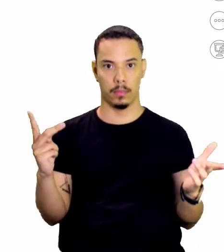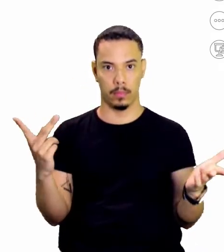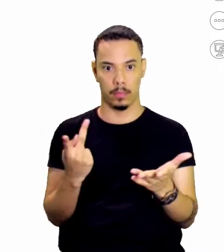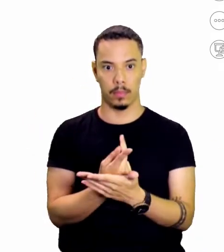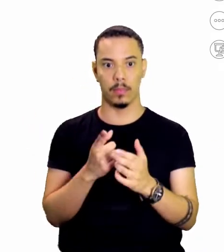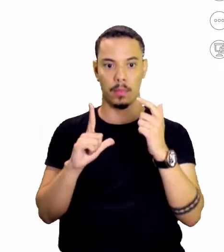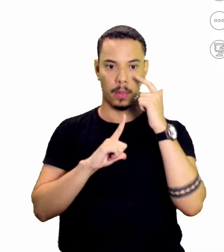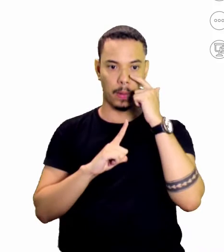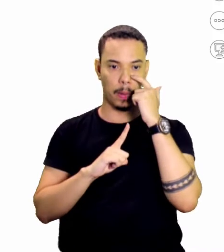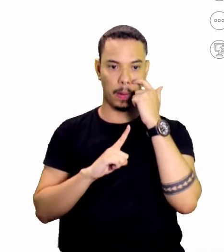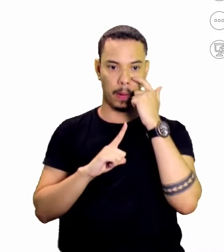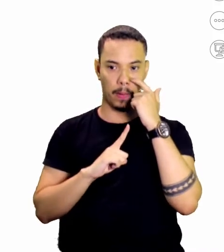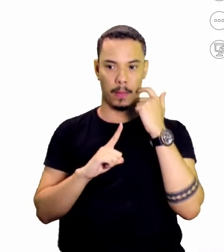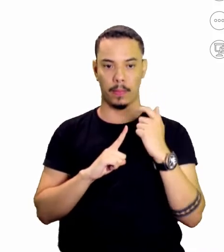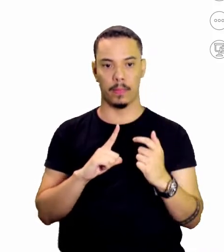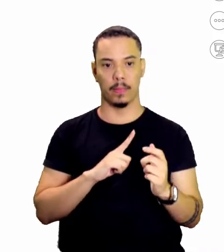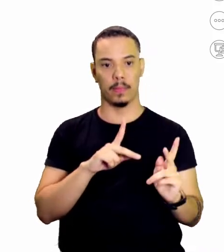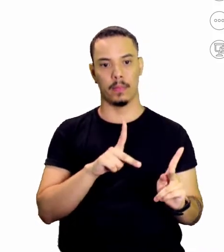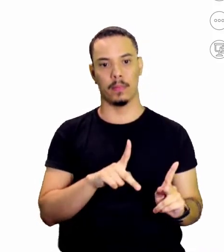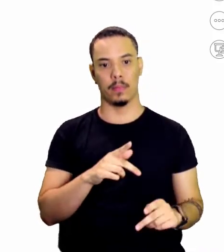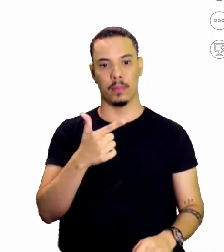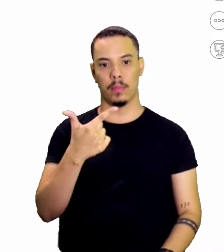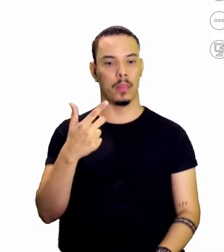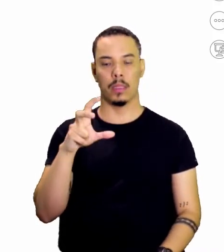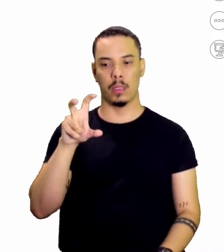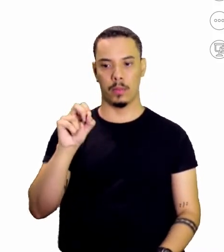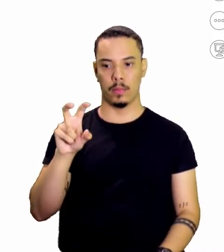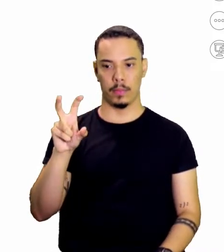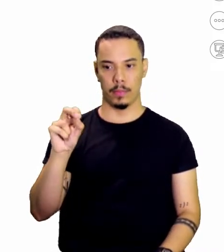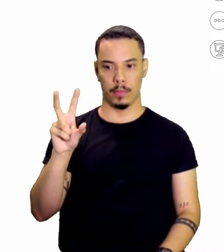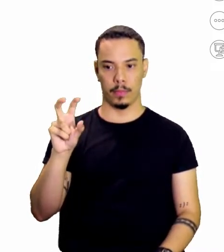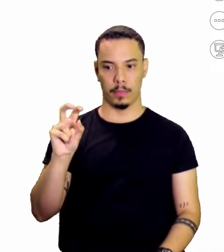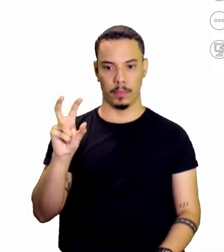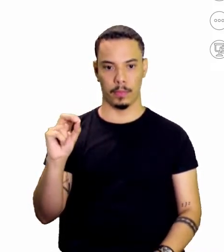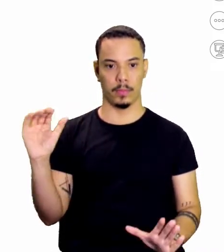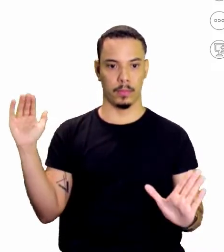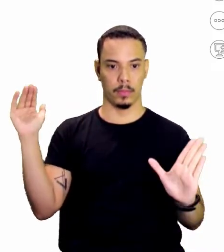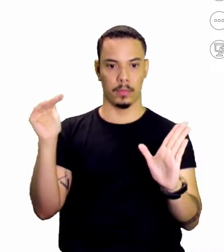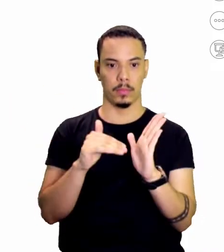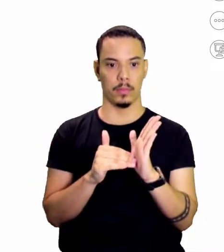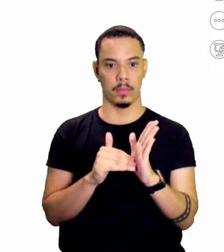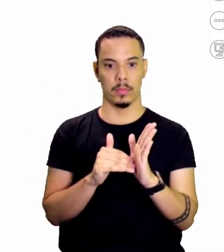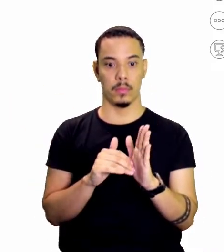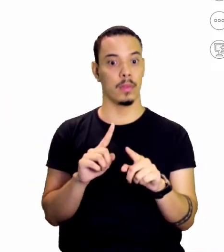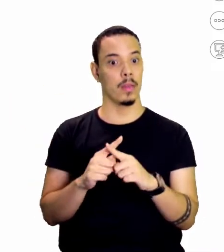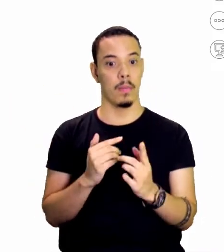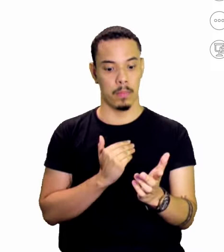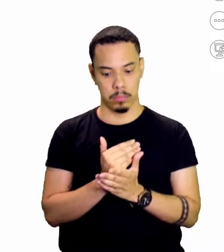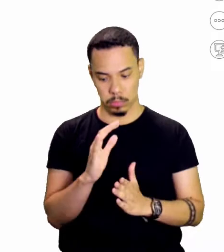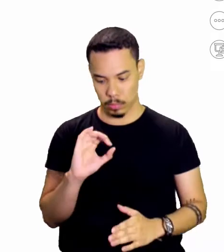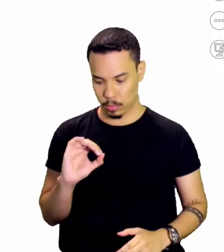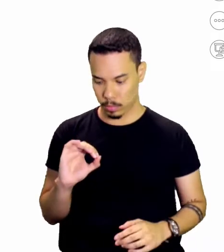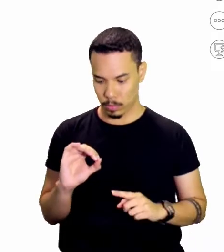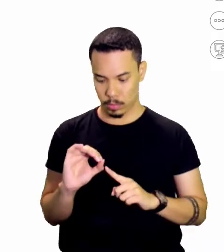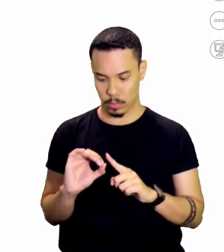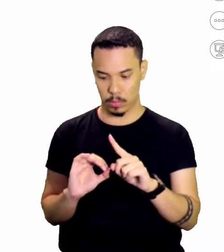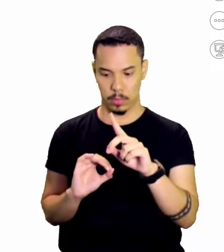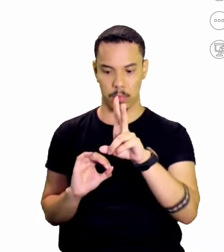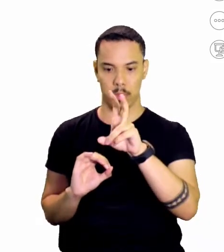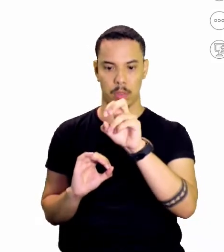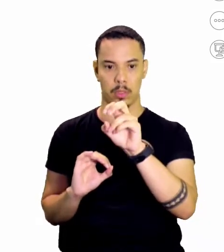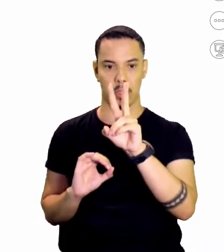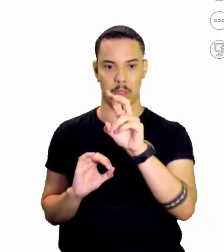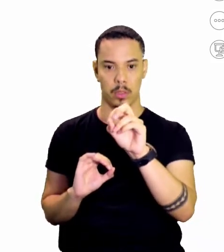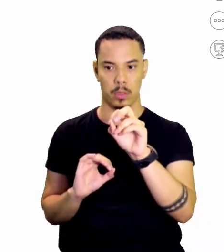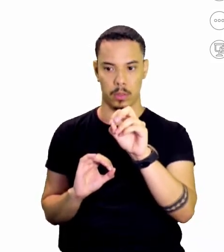da posição ó 50 certo então ele saiu dos anos Nação dos completo então